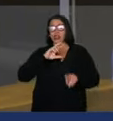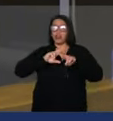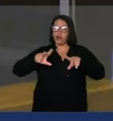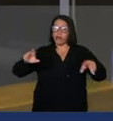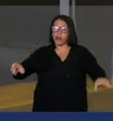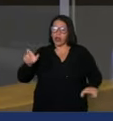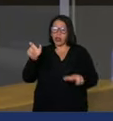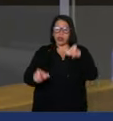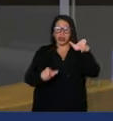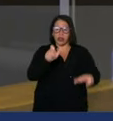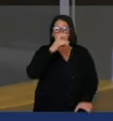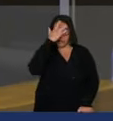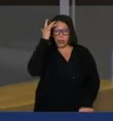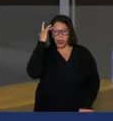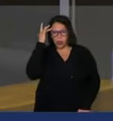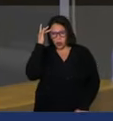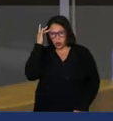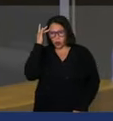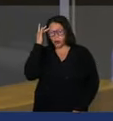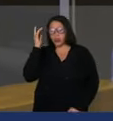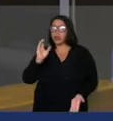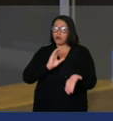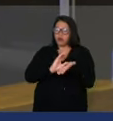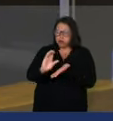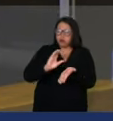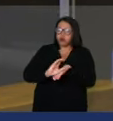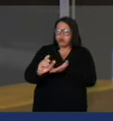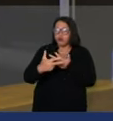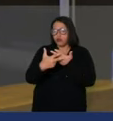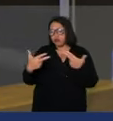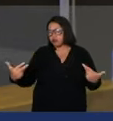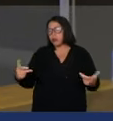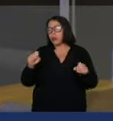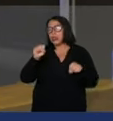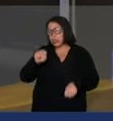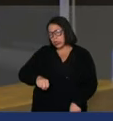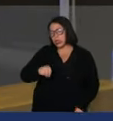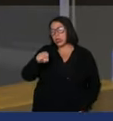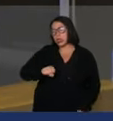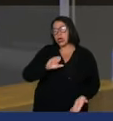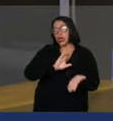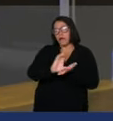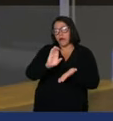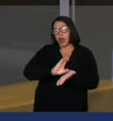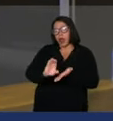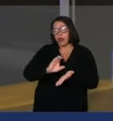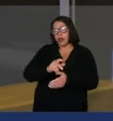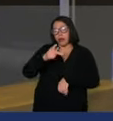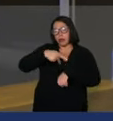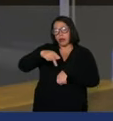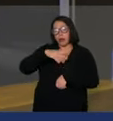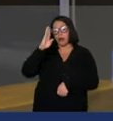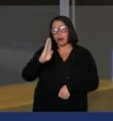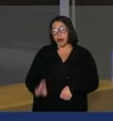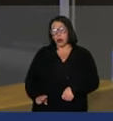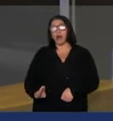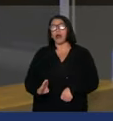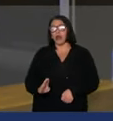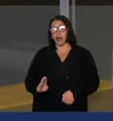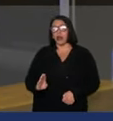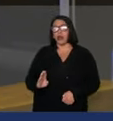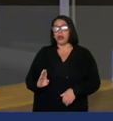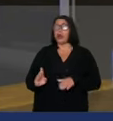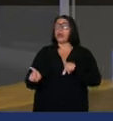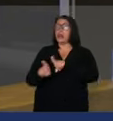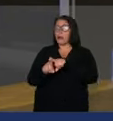capital aberto, de pessoas que investem. Essas empresas investem recursos no nosso país. E mais, o mercado